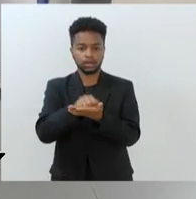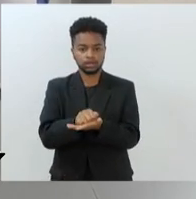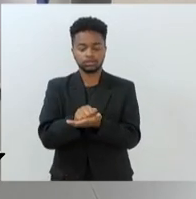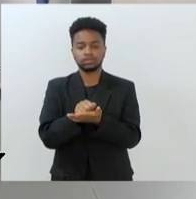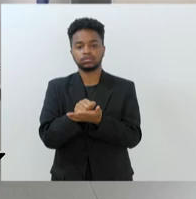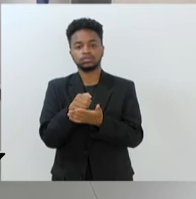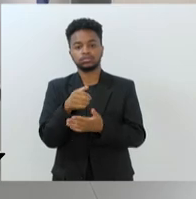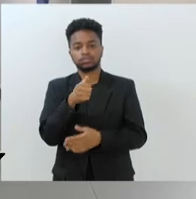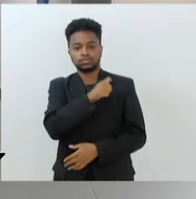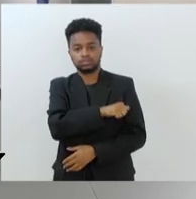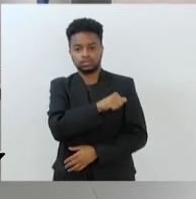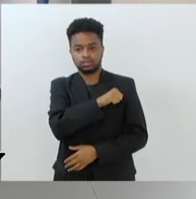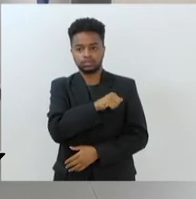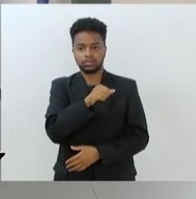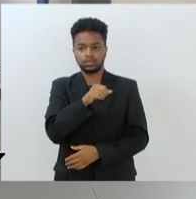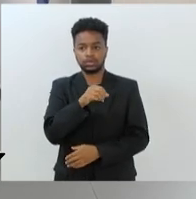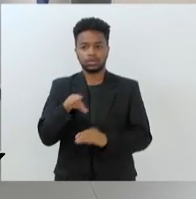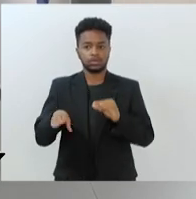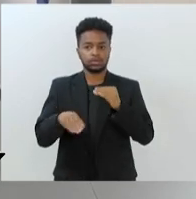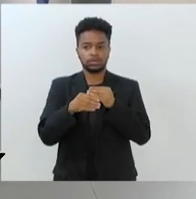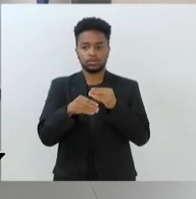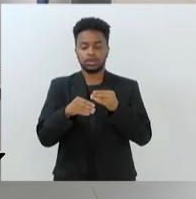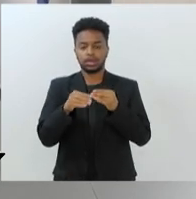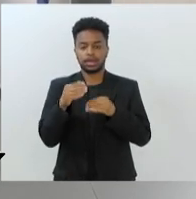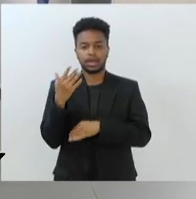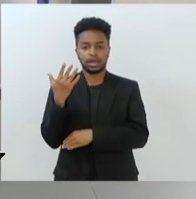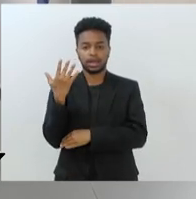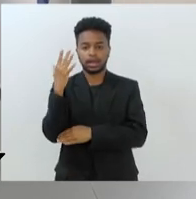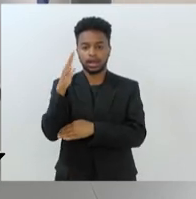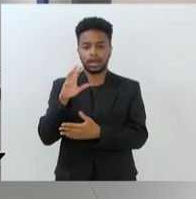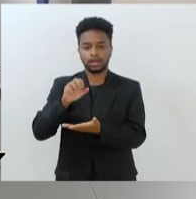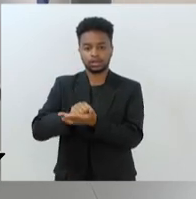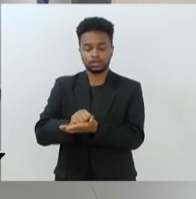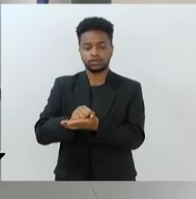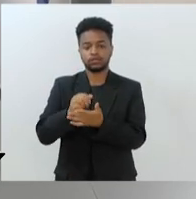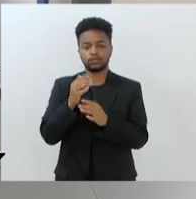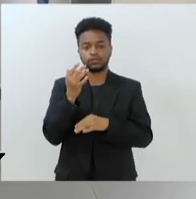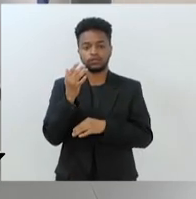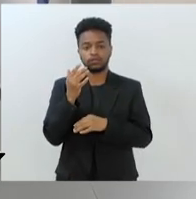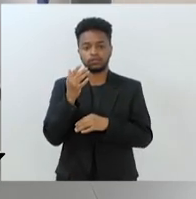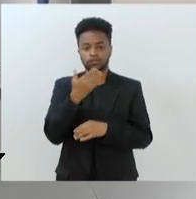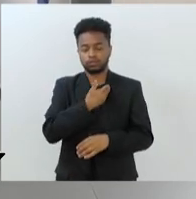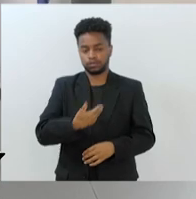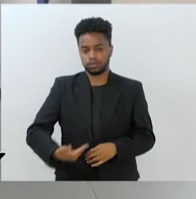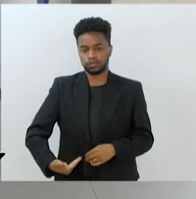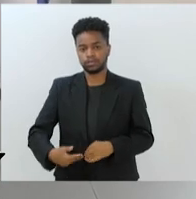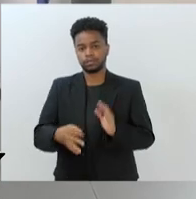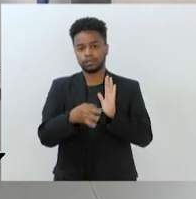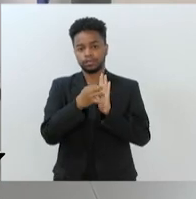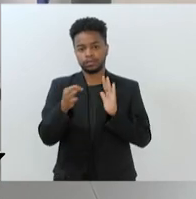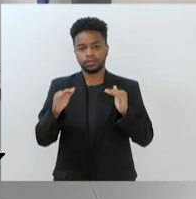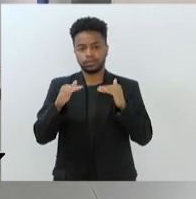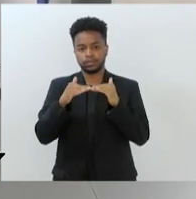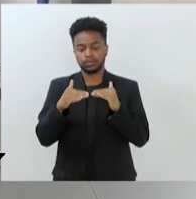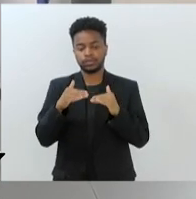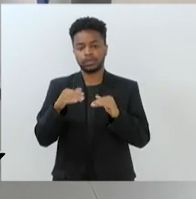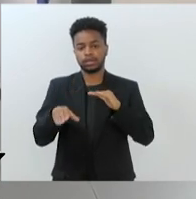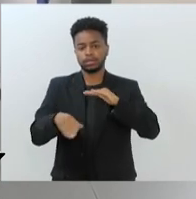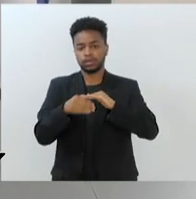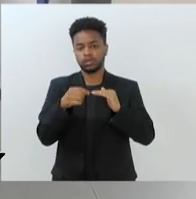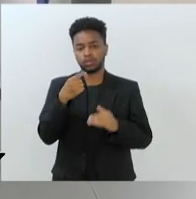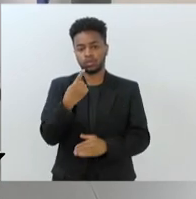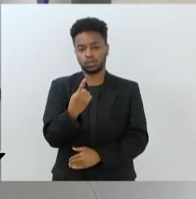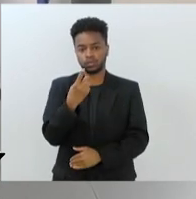integrar o Cadastro Nacional de Florestas Públicas e dar outras providências. Parecer favorável às emendas 1, 3 e